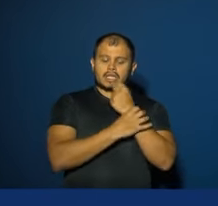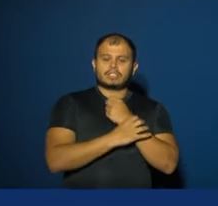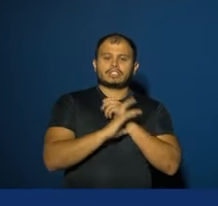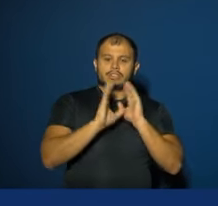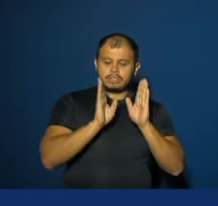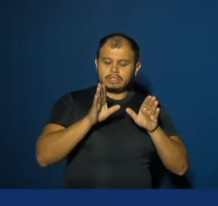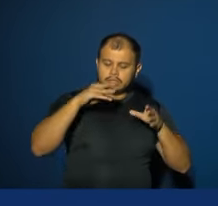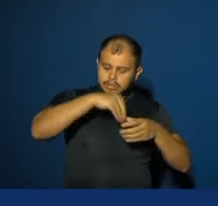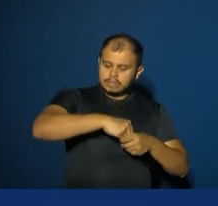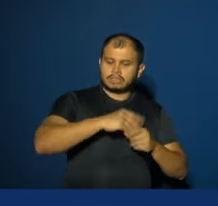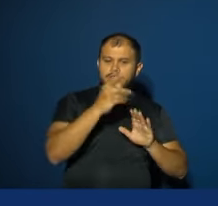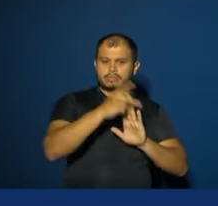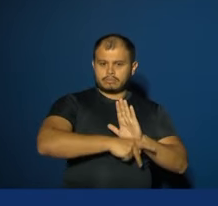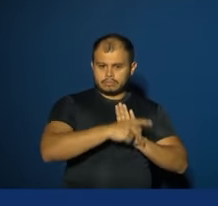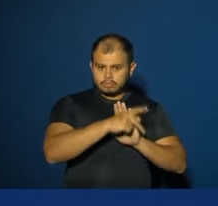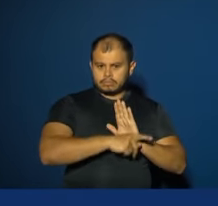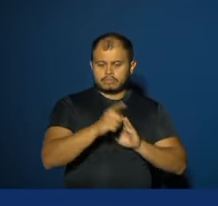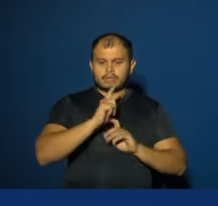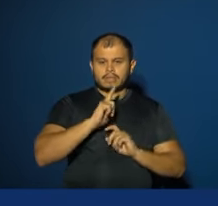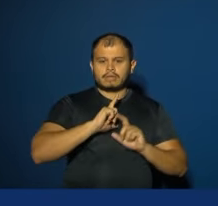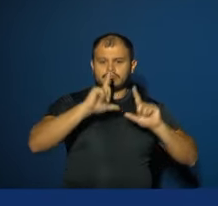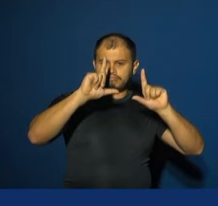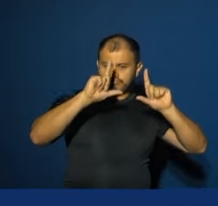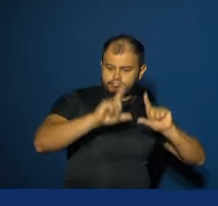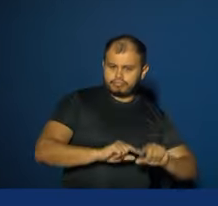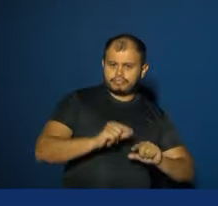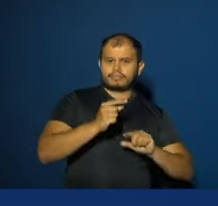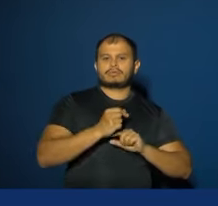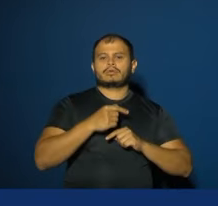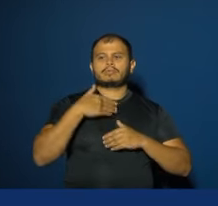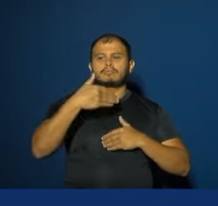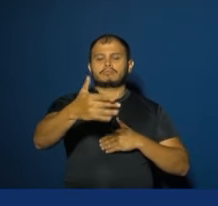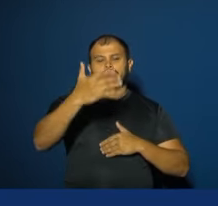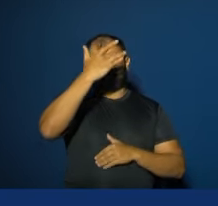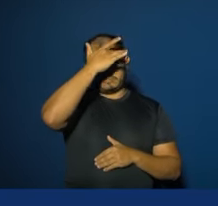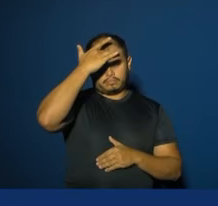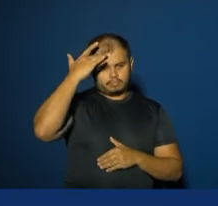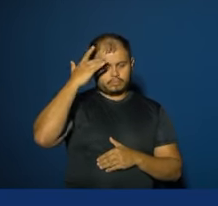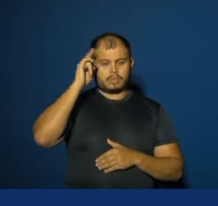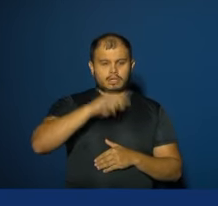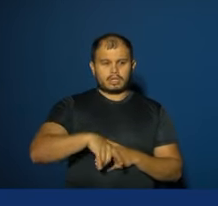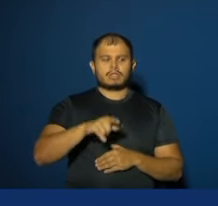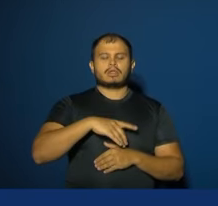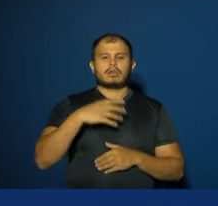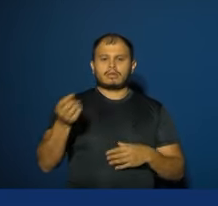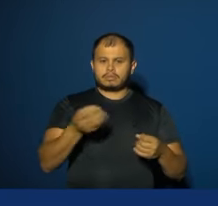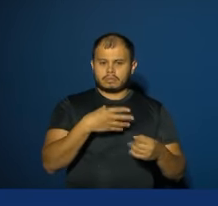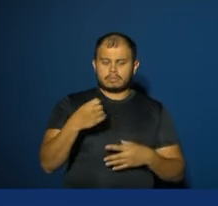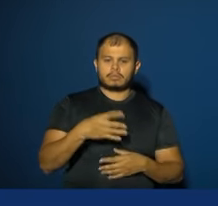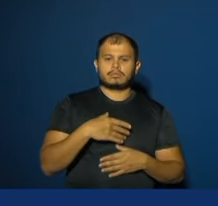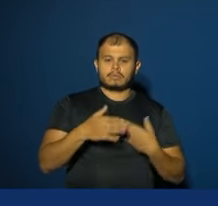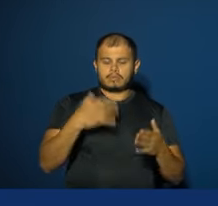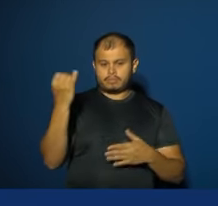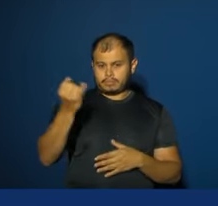projeto ou para garantir redução de tarifa para o cidadão adiante Então essa modernização foi importante nós estamos estimulando o free